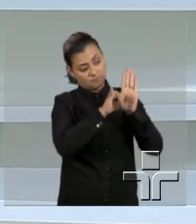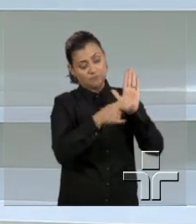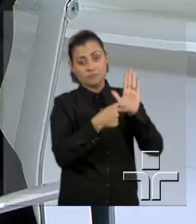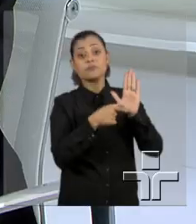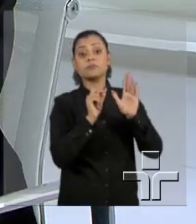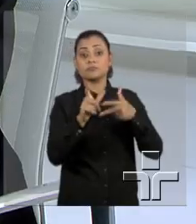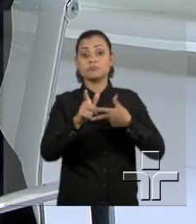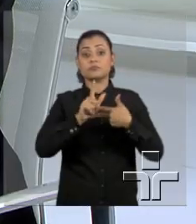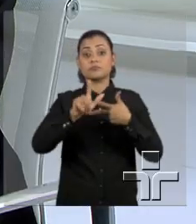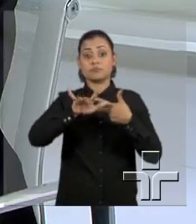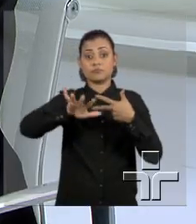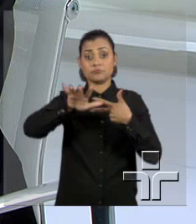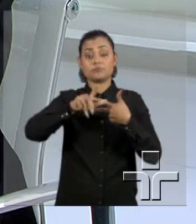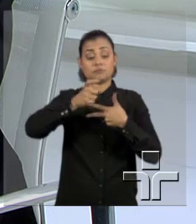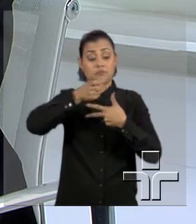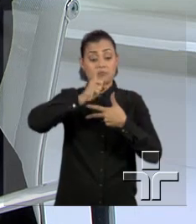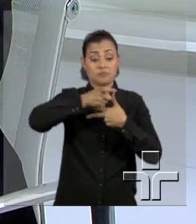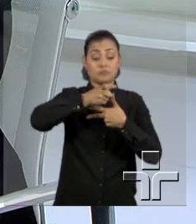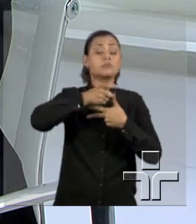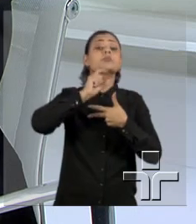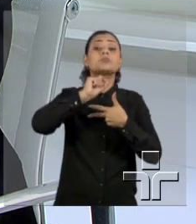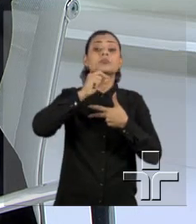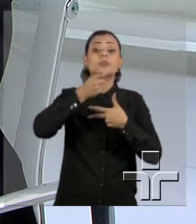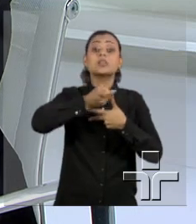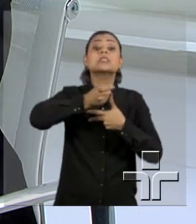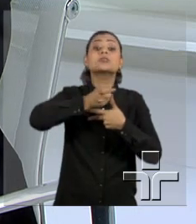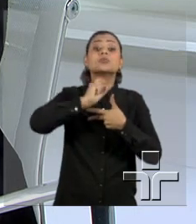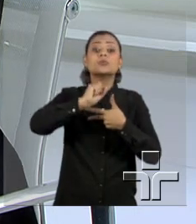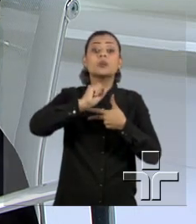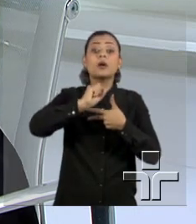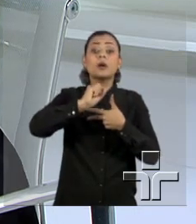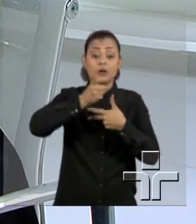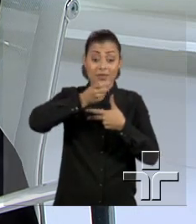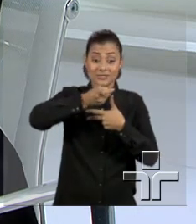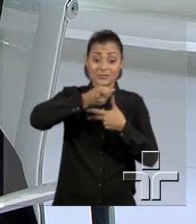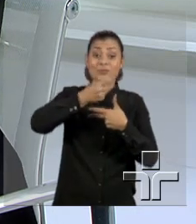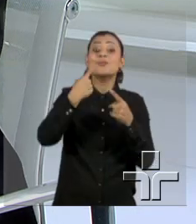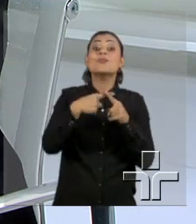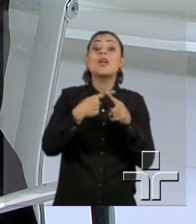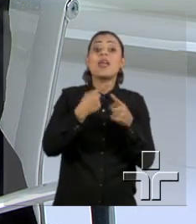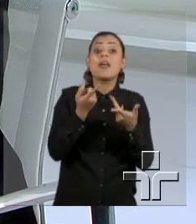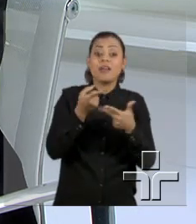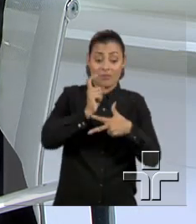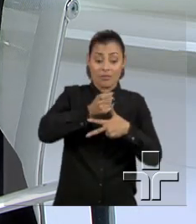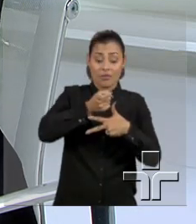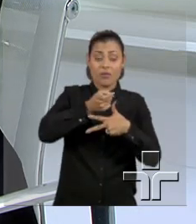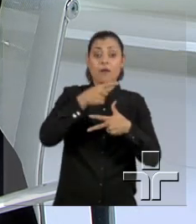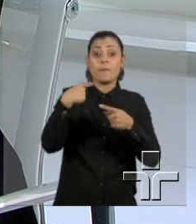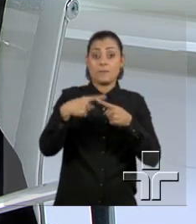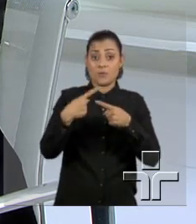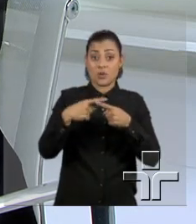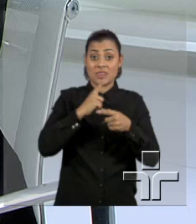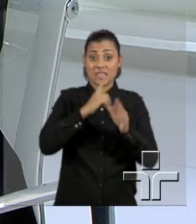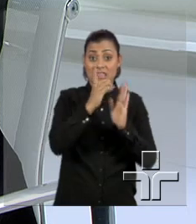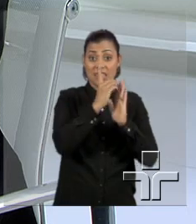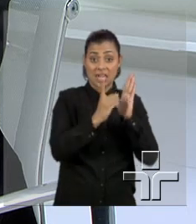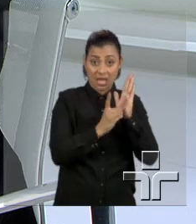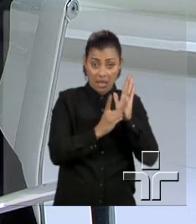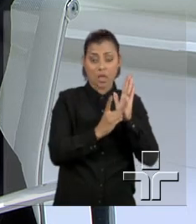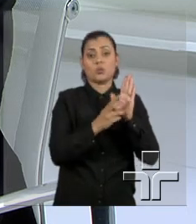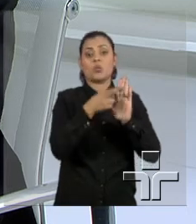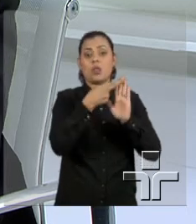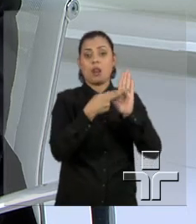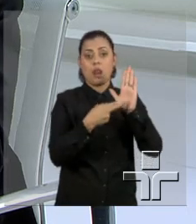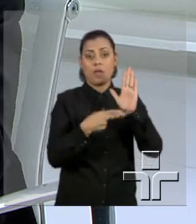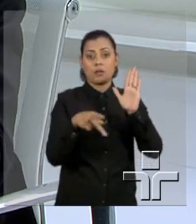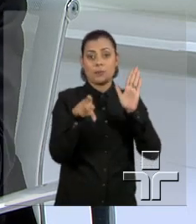nome é executivo porque, basicamente, ele expede decretos e regulamentos para